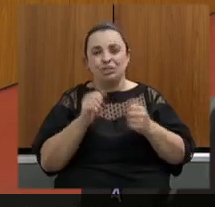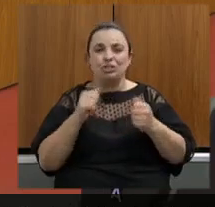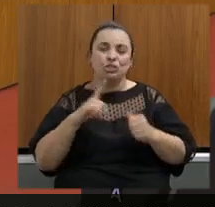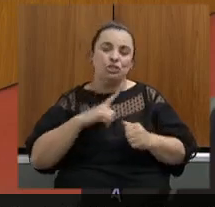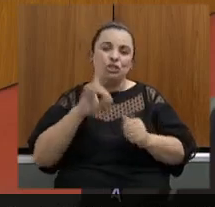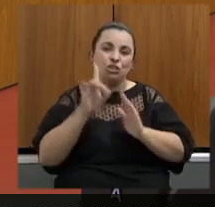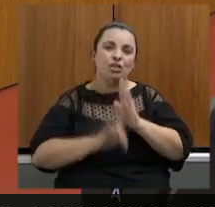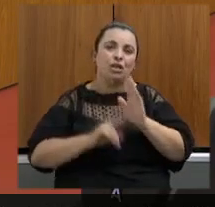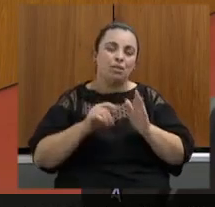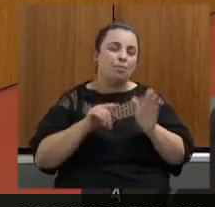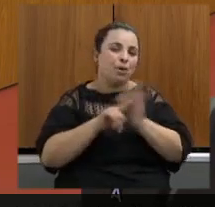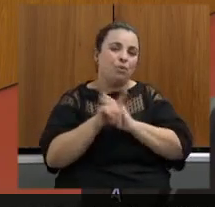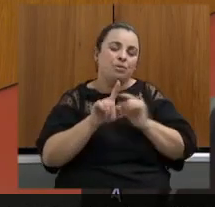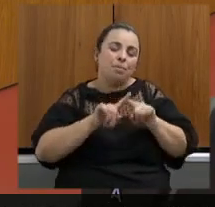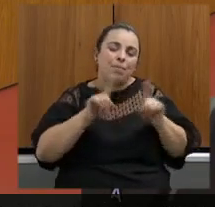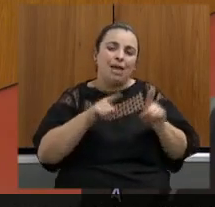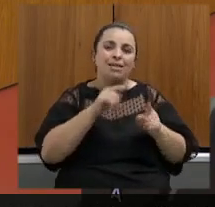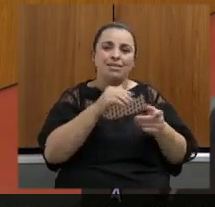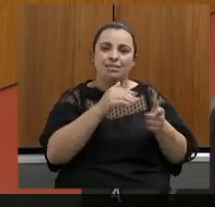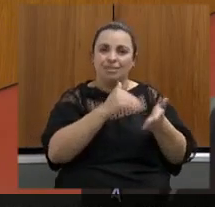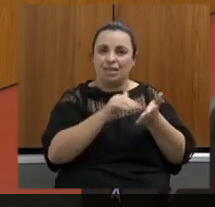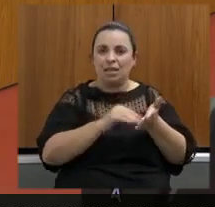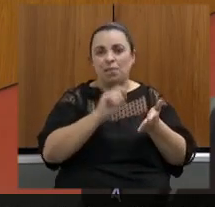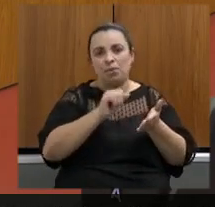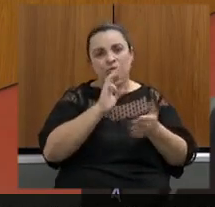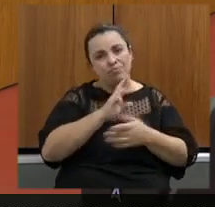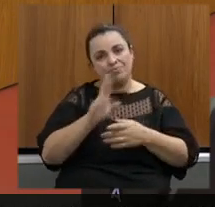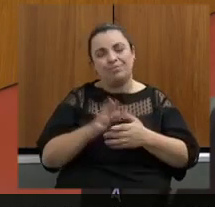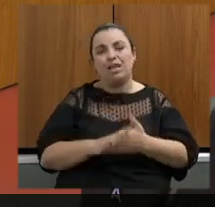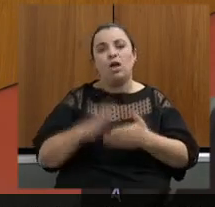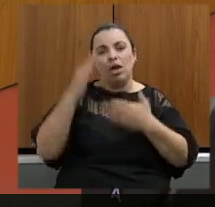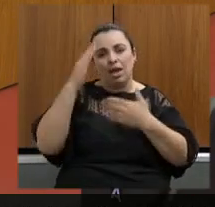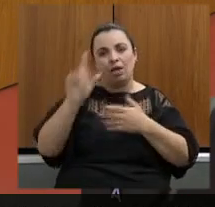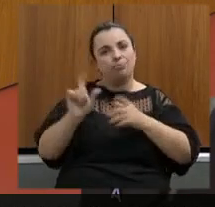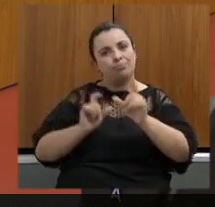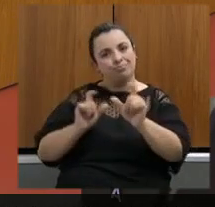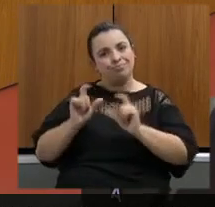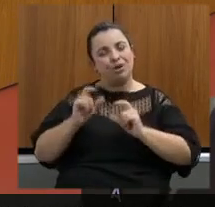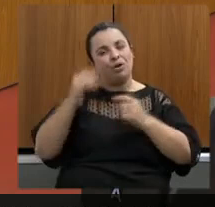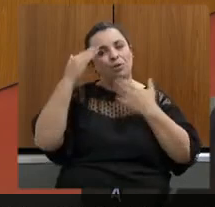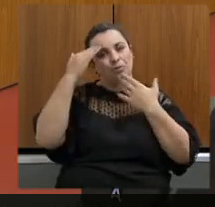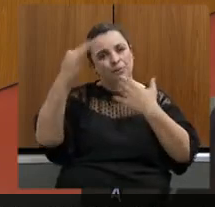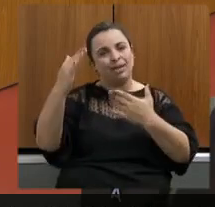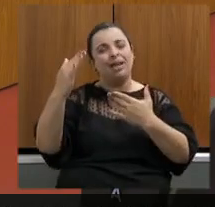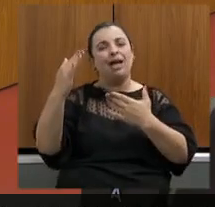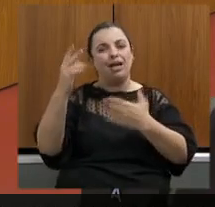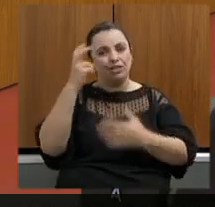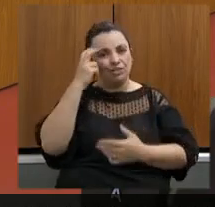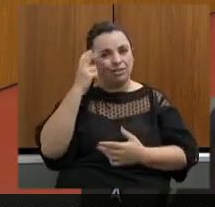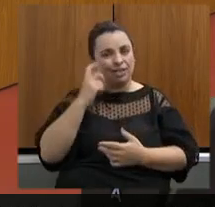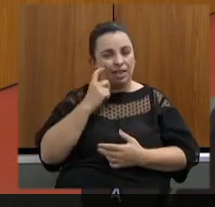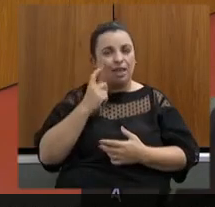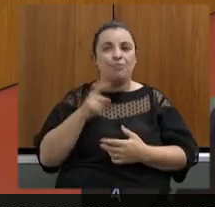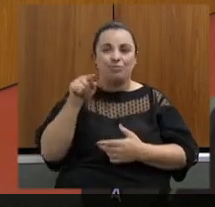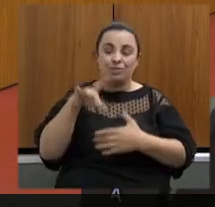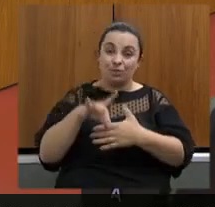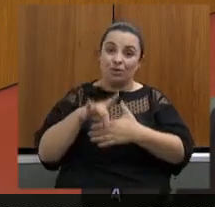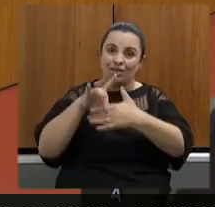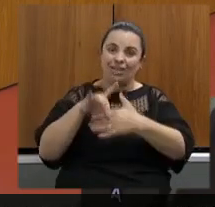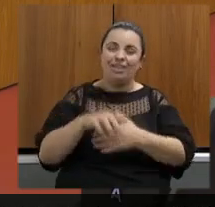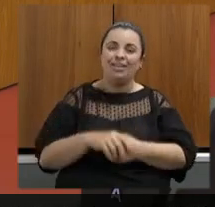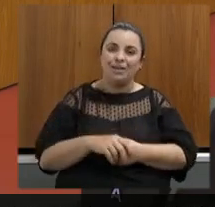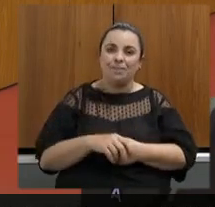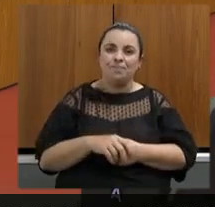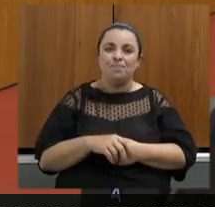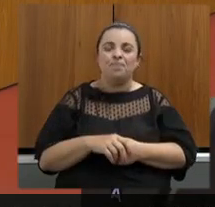e nessa agradecer as palavras do deputado José Guilherme nosso líder e colocar que realmente